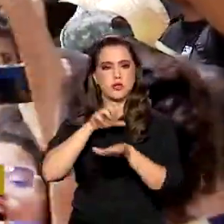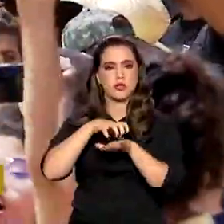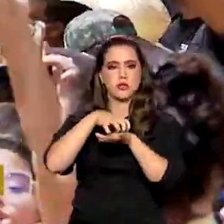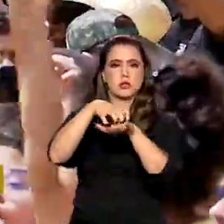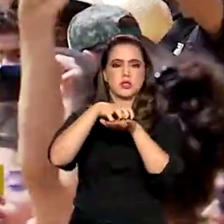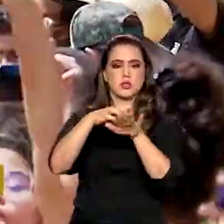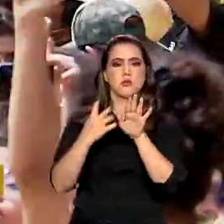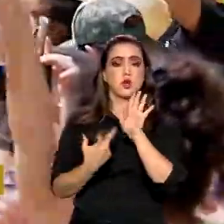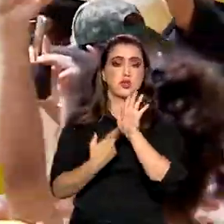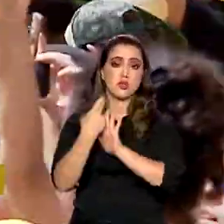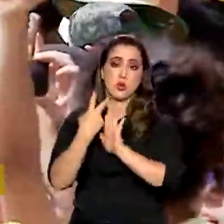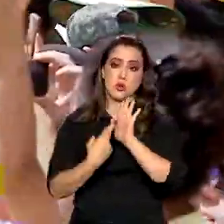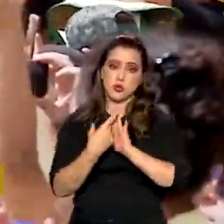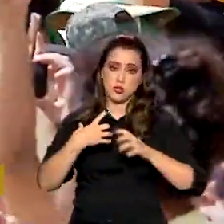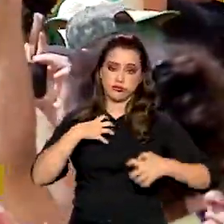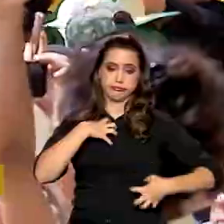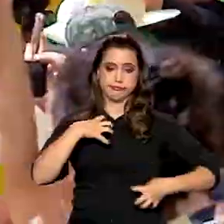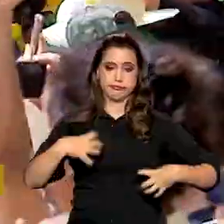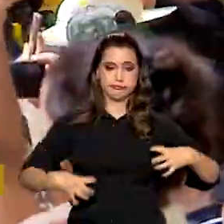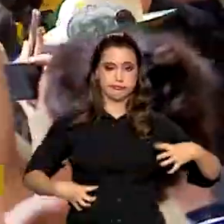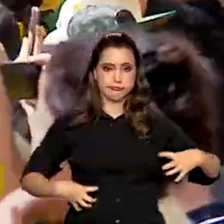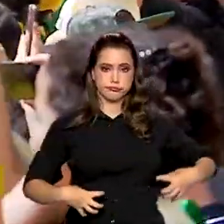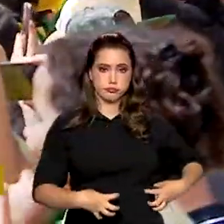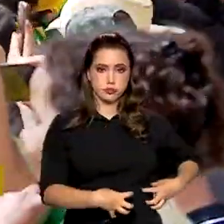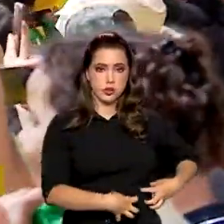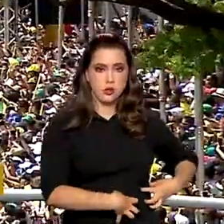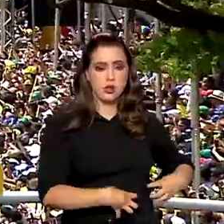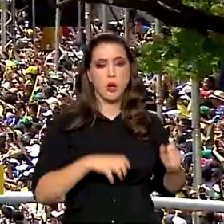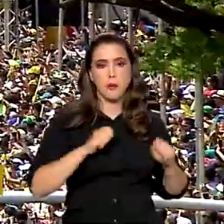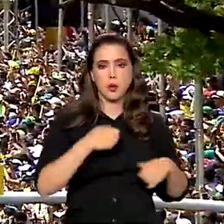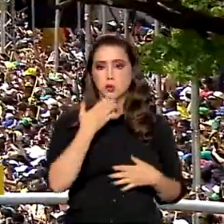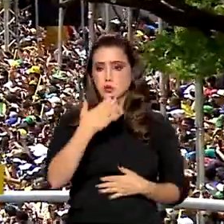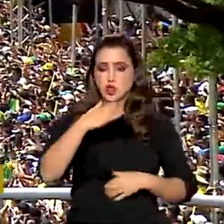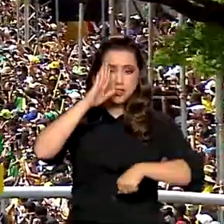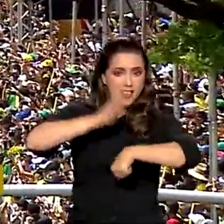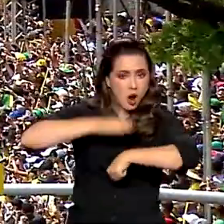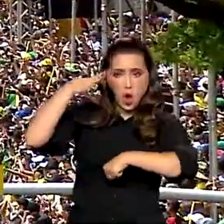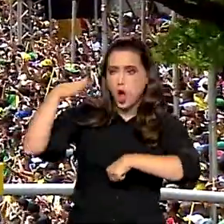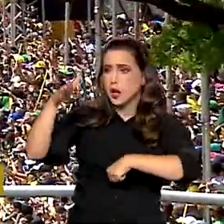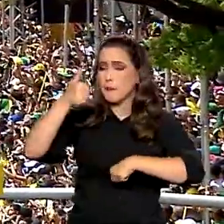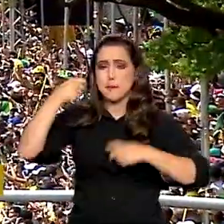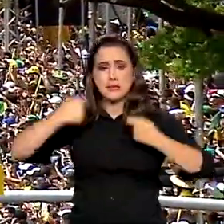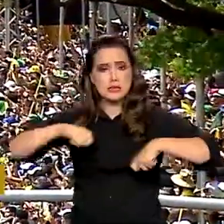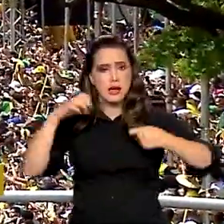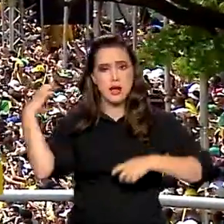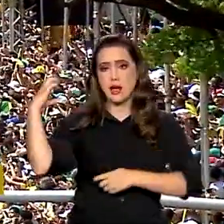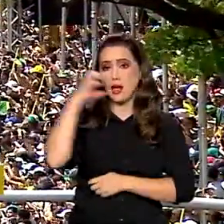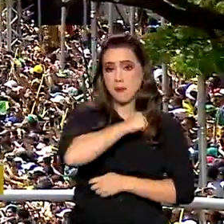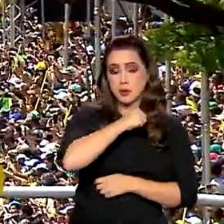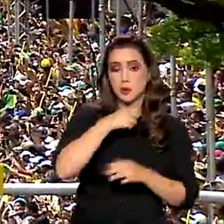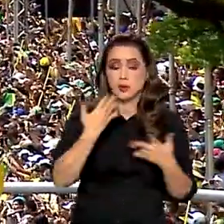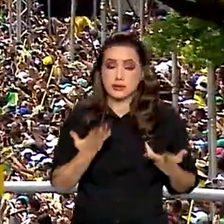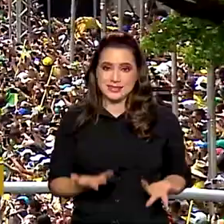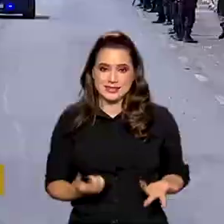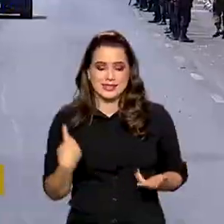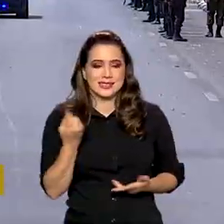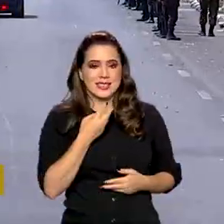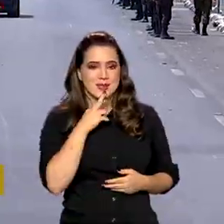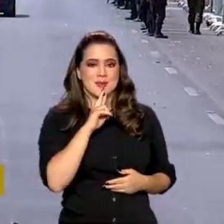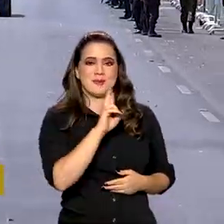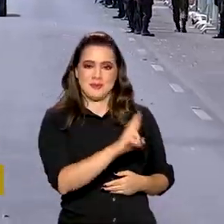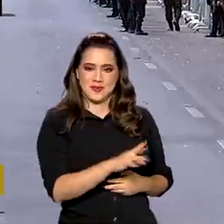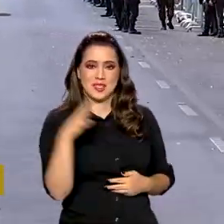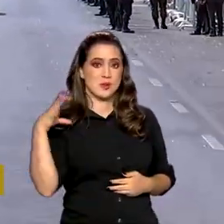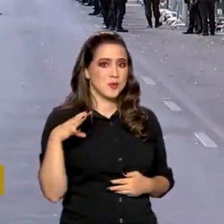transportes de órgão. São missões que são acionadas naquele momento, né, porque são situações que acontecem e que precisam de